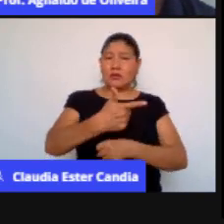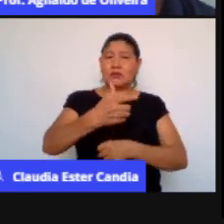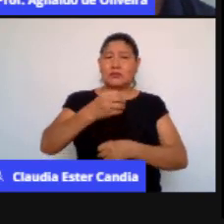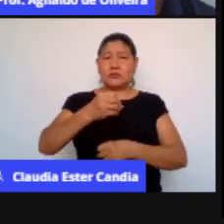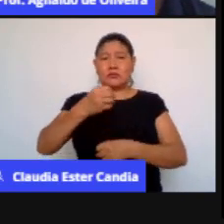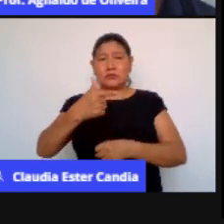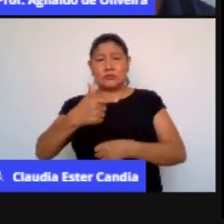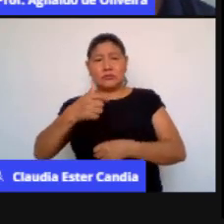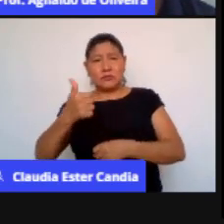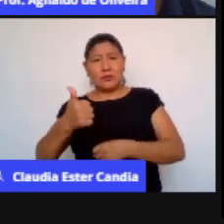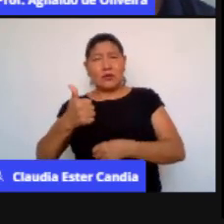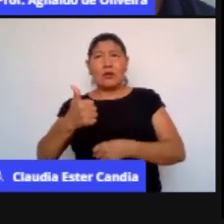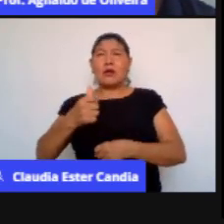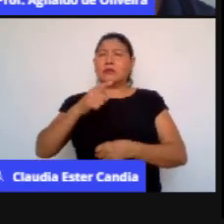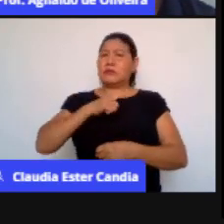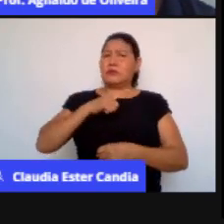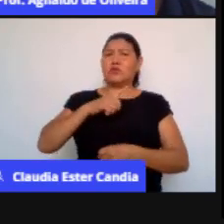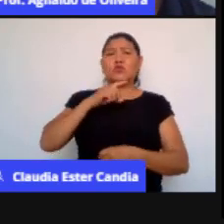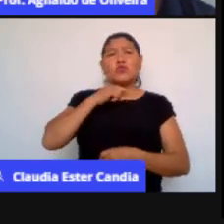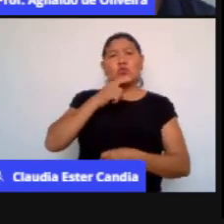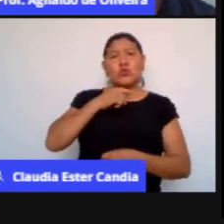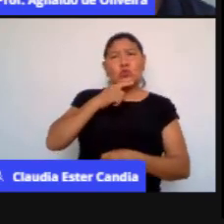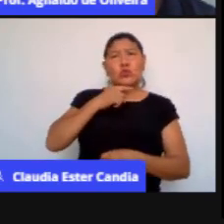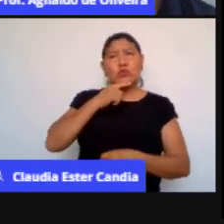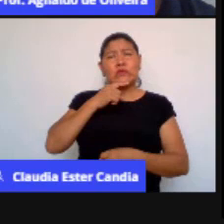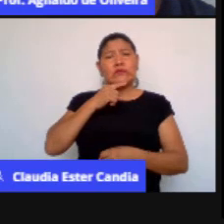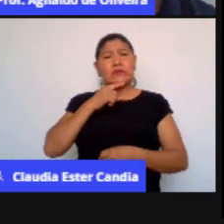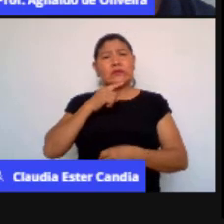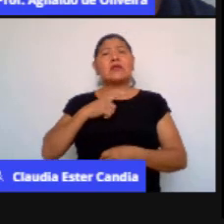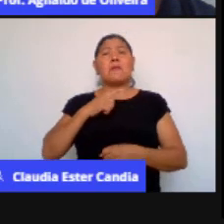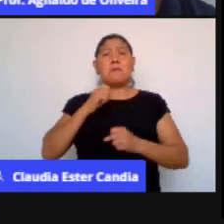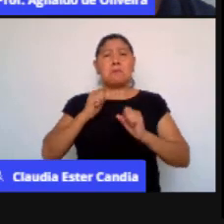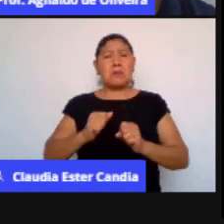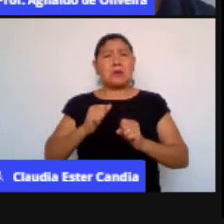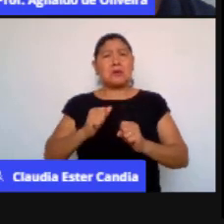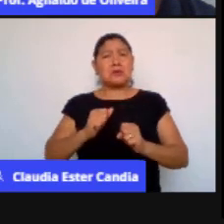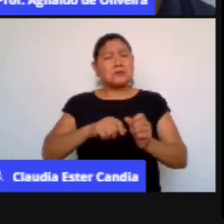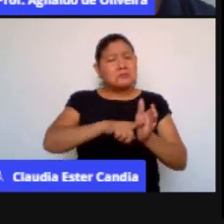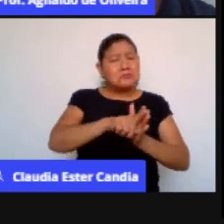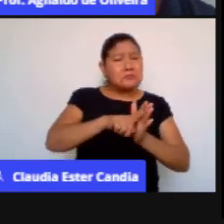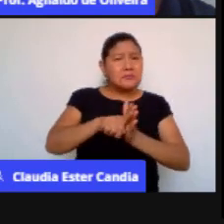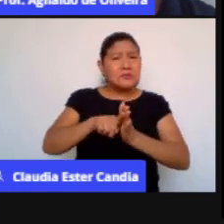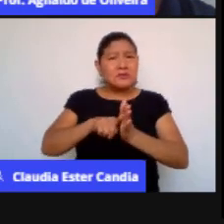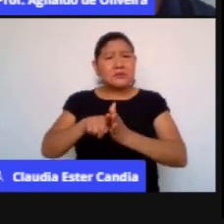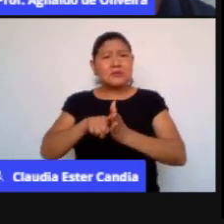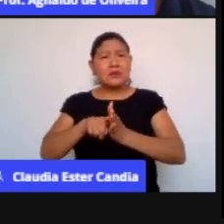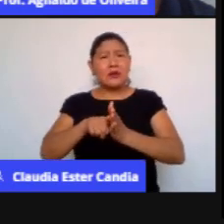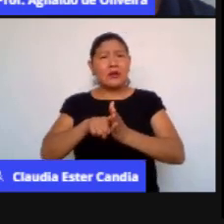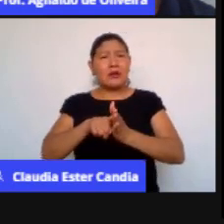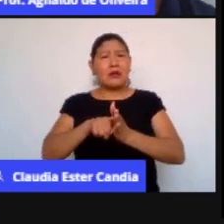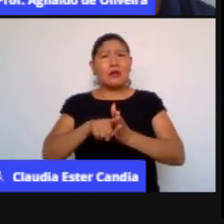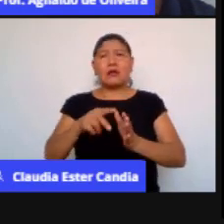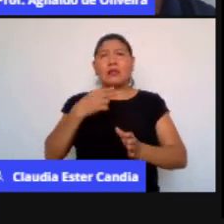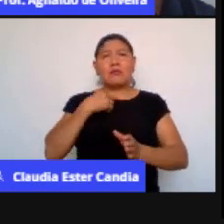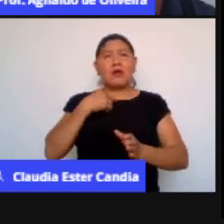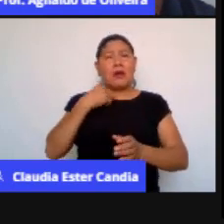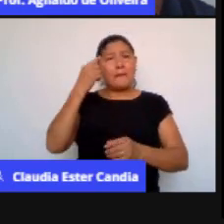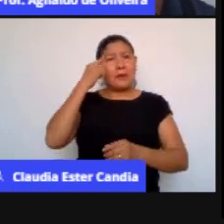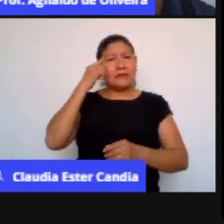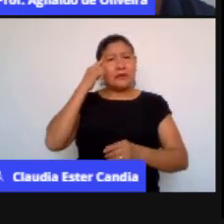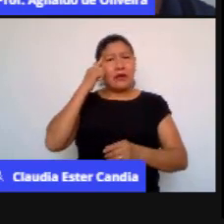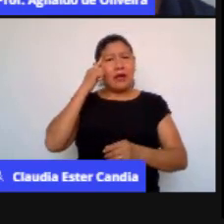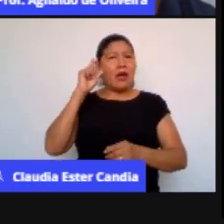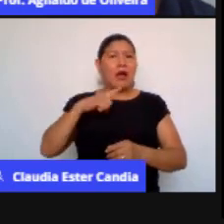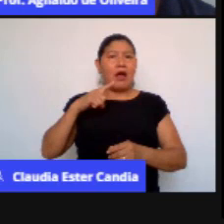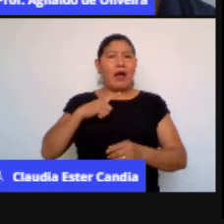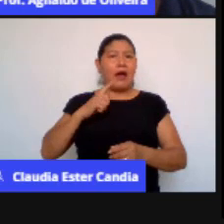qualquer dúvida, qualquer coisa que você queira consultar, não esteja nesse documento, você pode estar indo